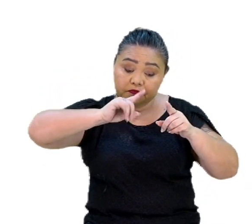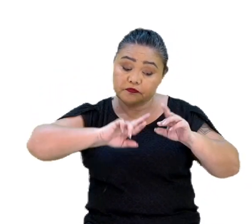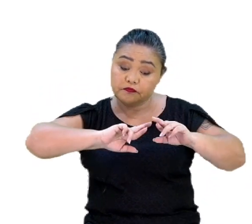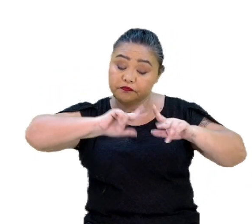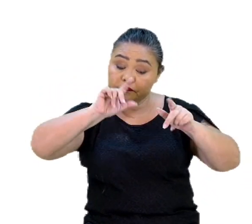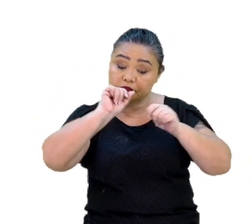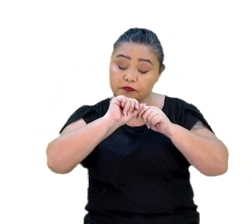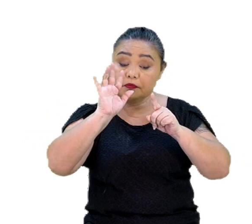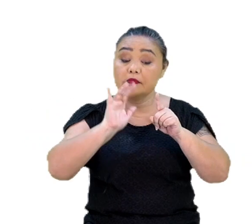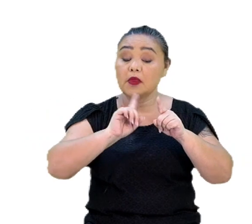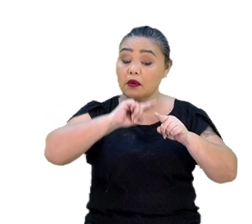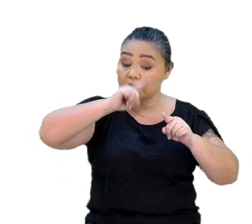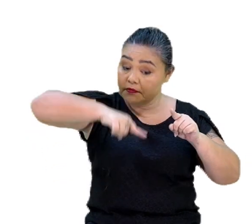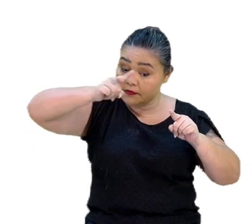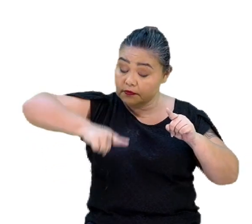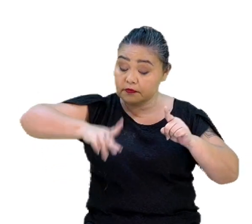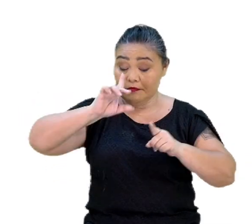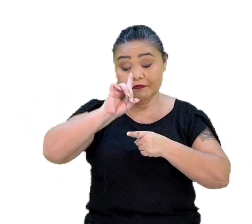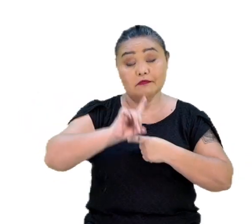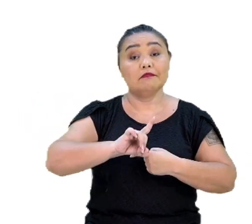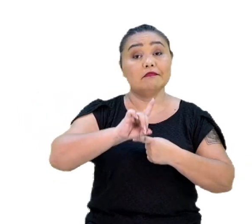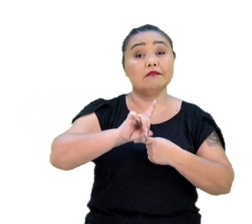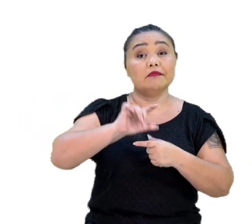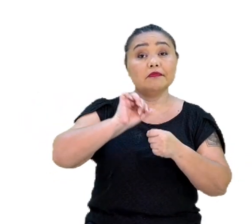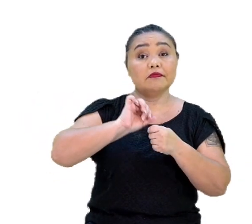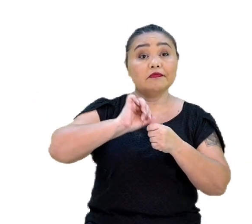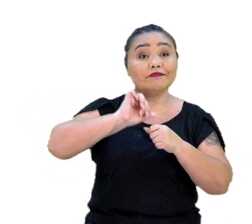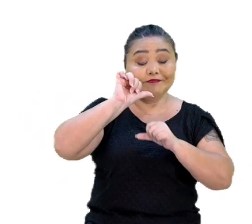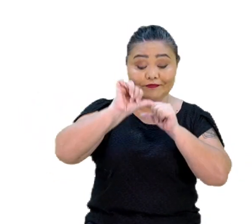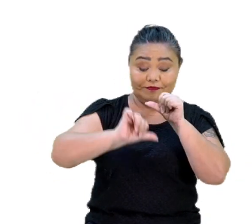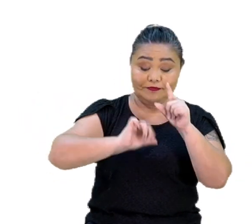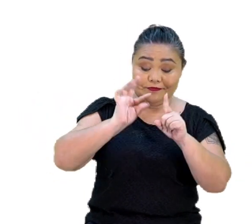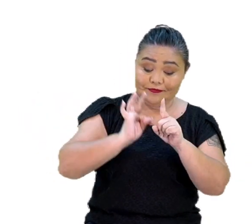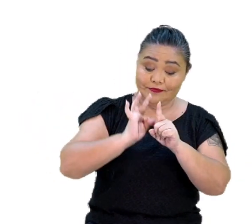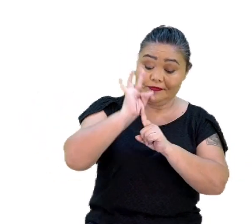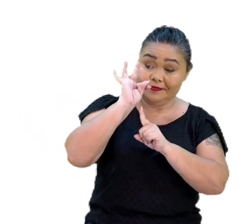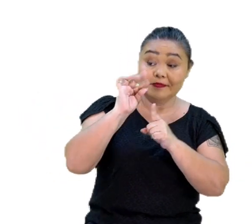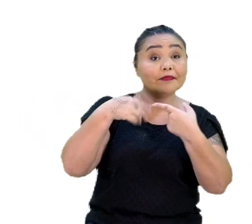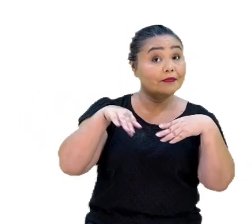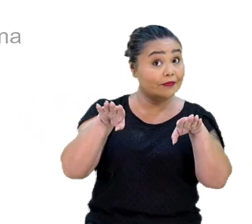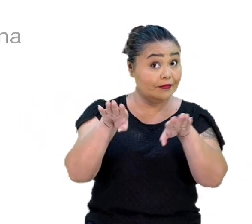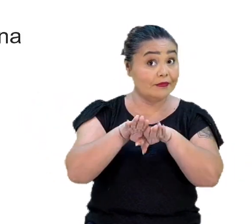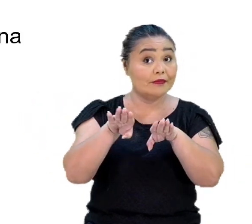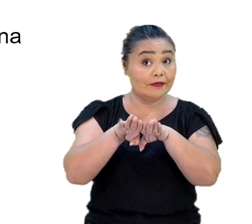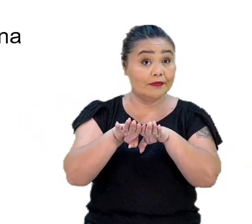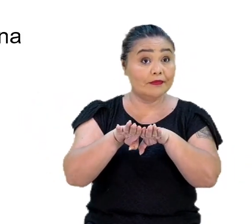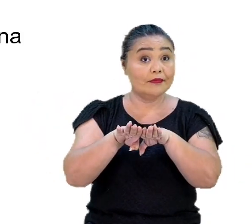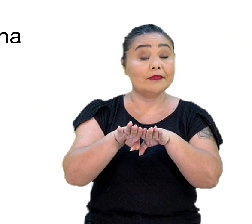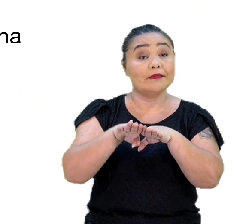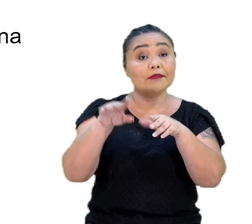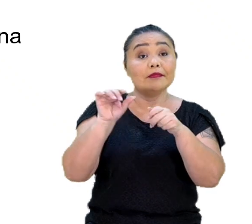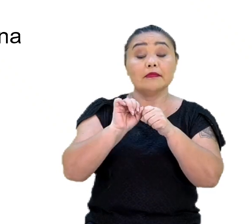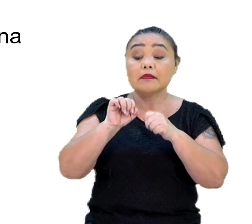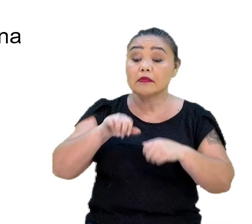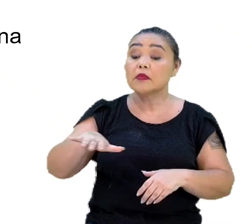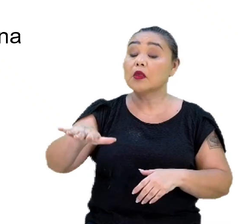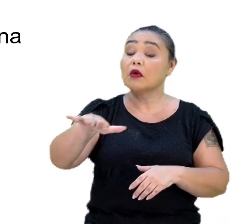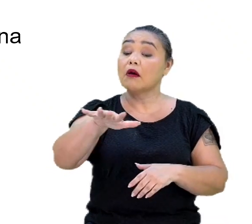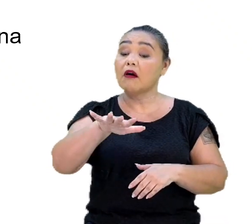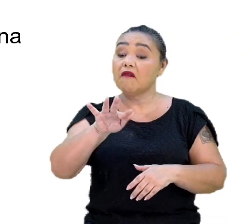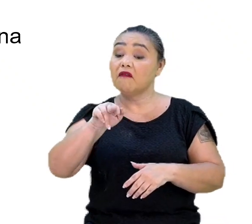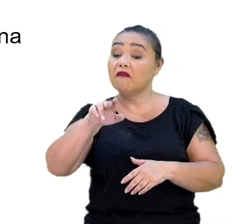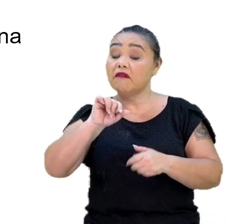densidade, por isso que é influenciado pela mudança da temperatura também, né? E pelo estado físico